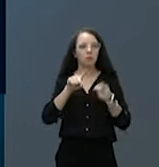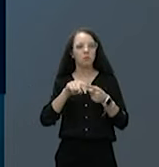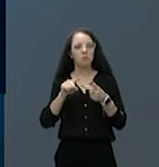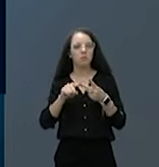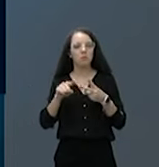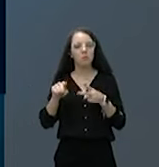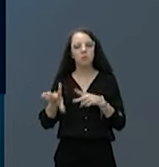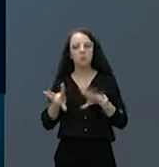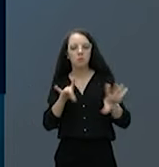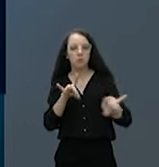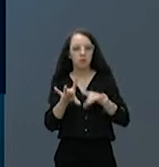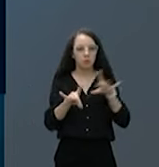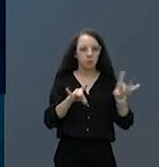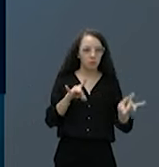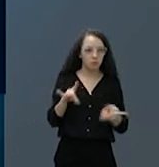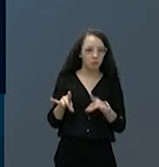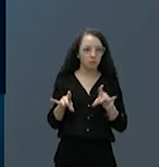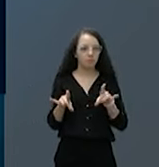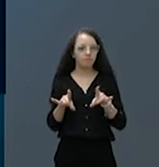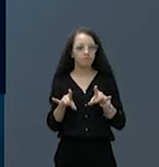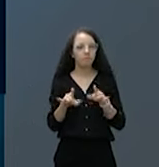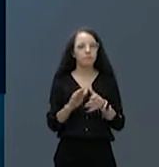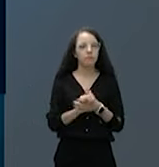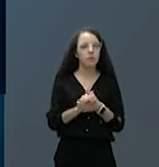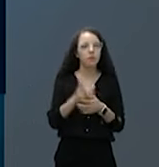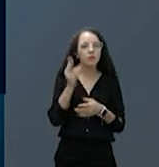Vou tentar dar uma